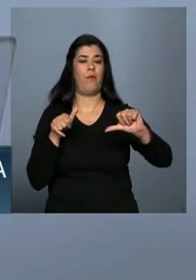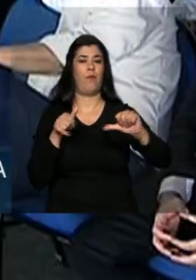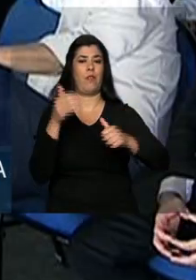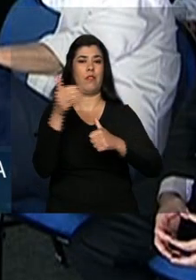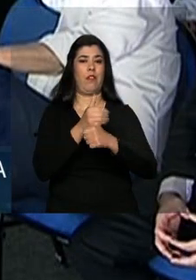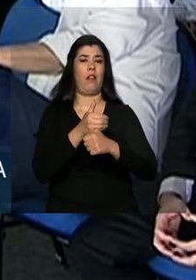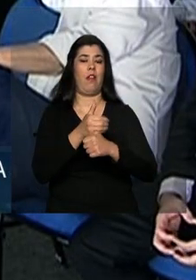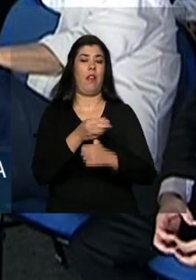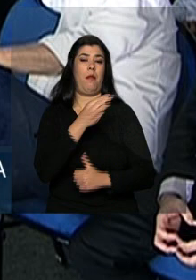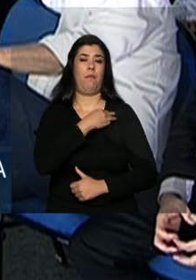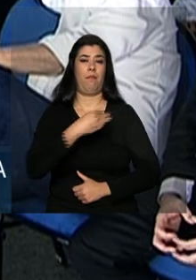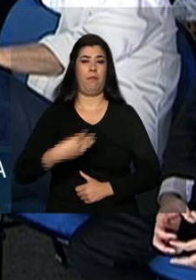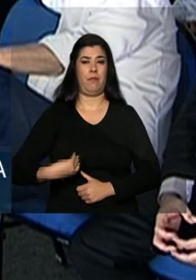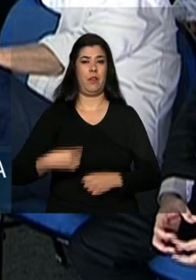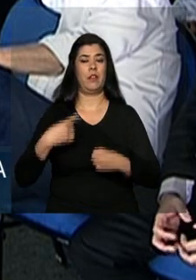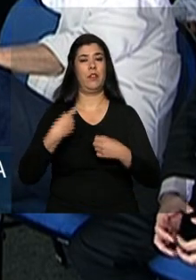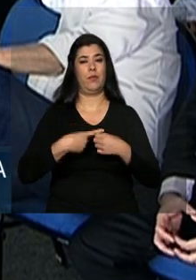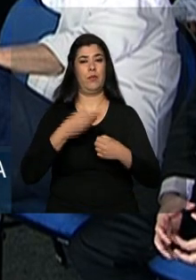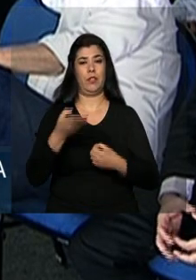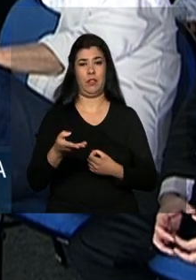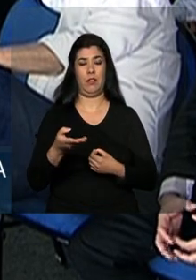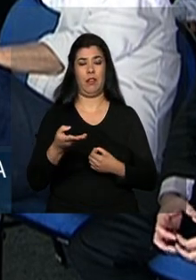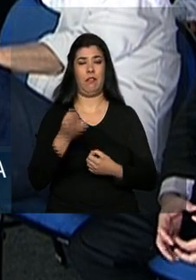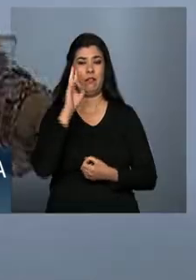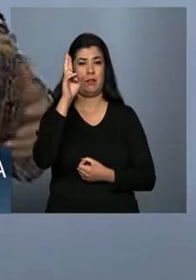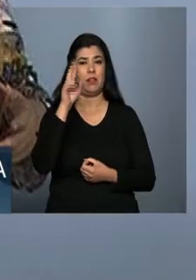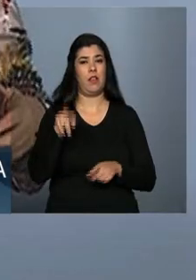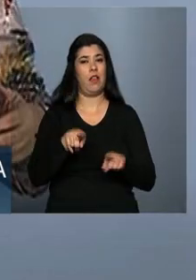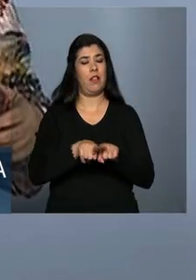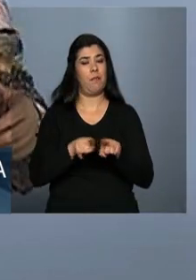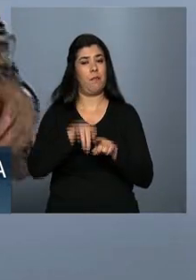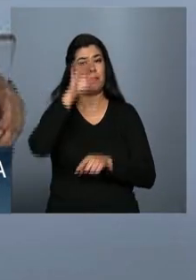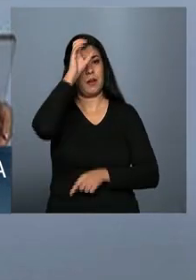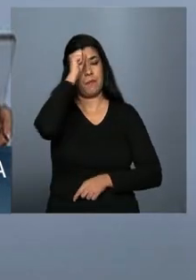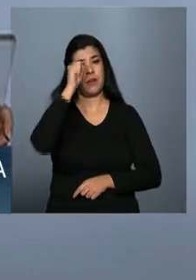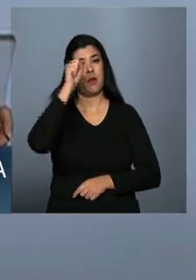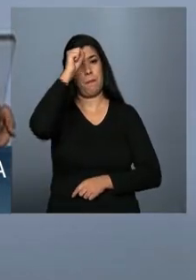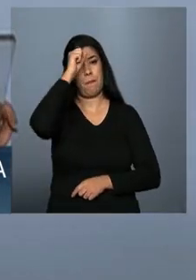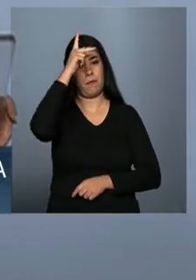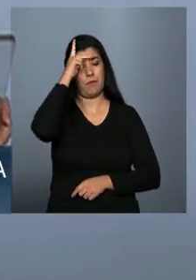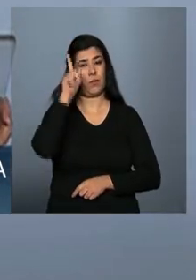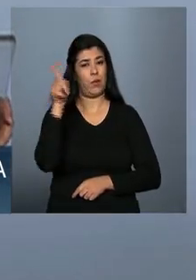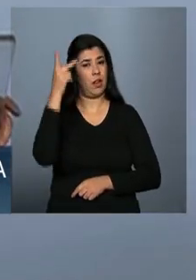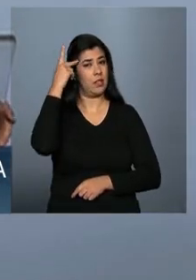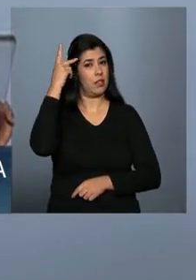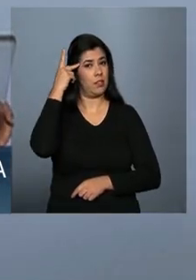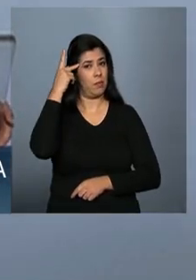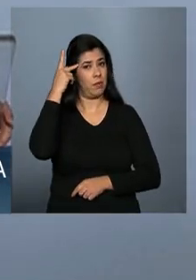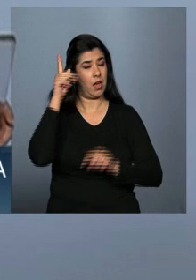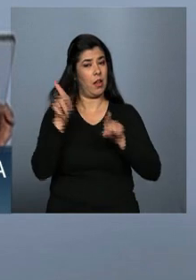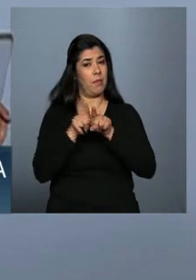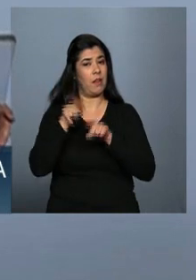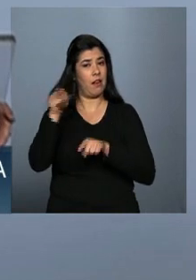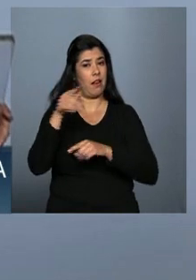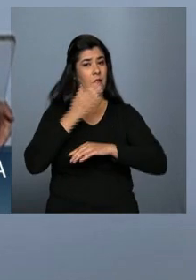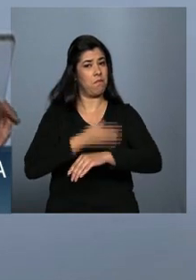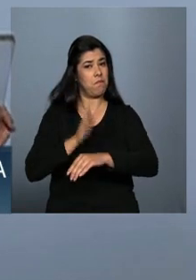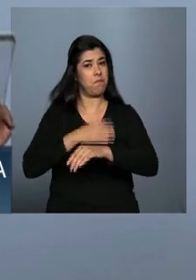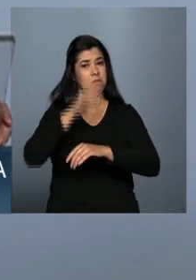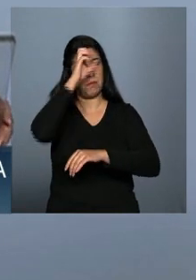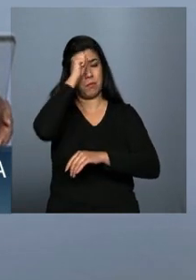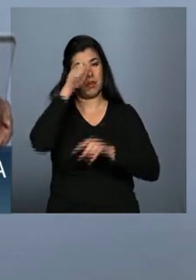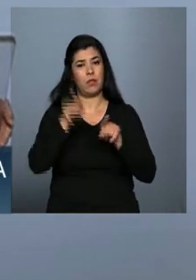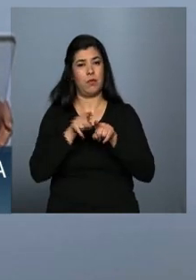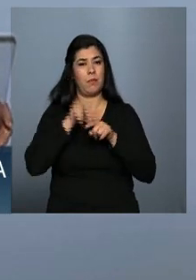Ele aprendeu sendo prefeito de São Paulo, mas ele aprendeu para aplicar o que ele aprendeu no Brasil inteiro. Então,